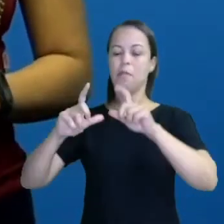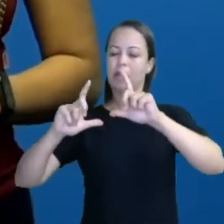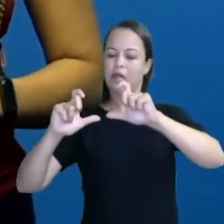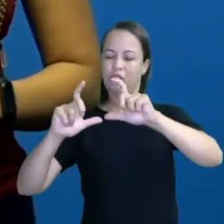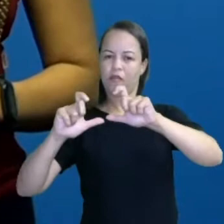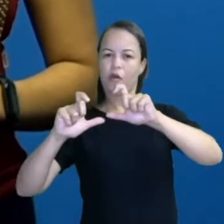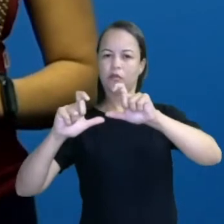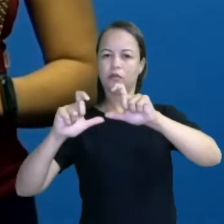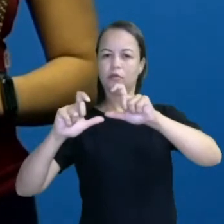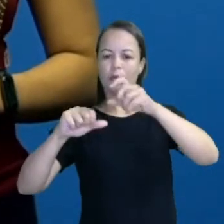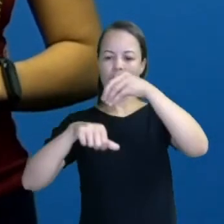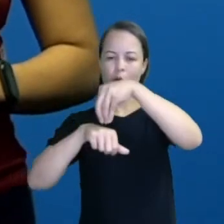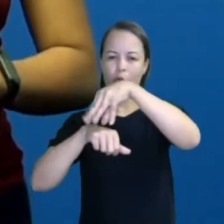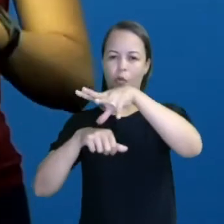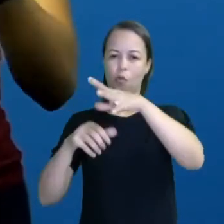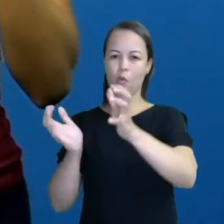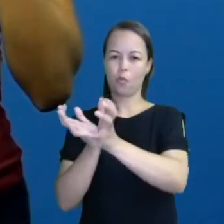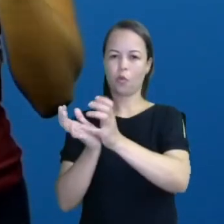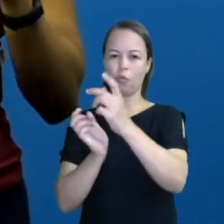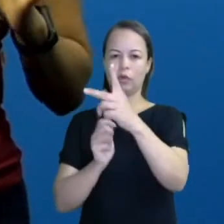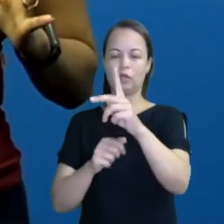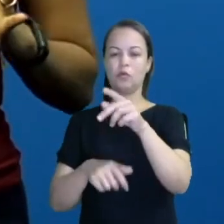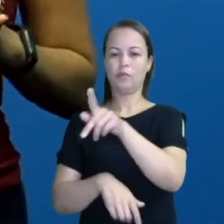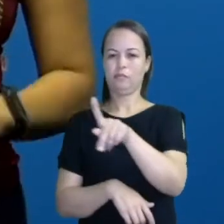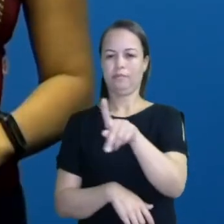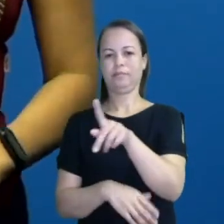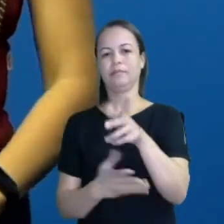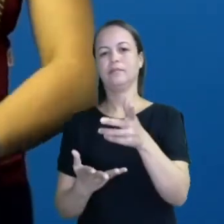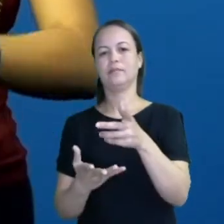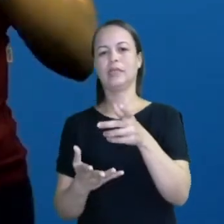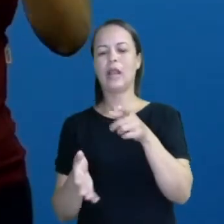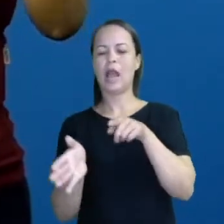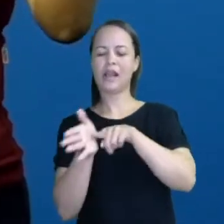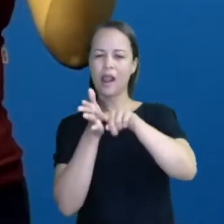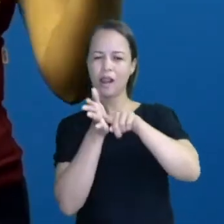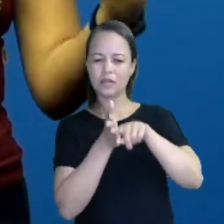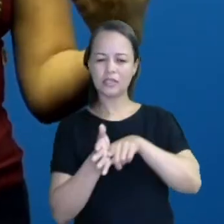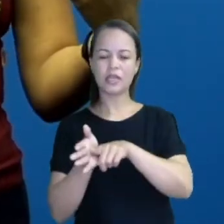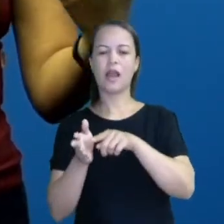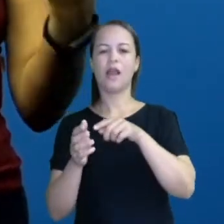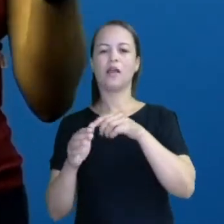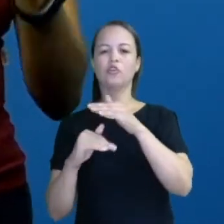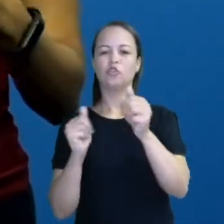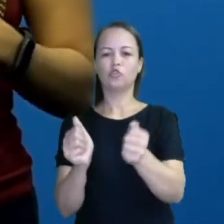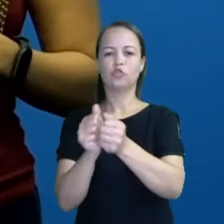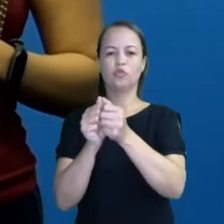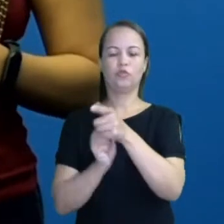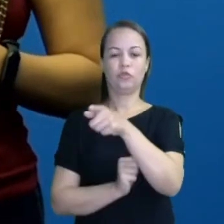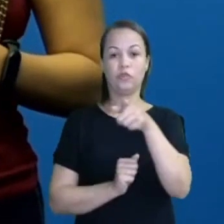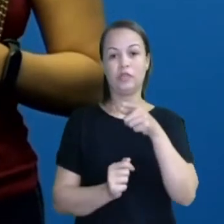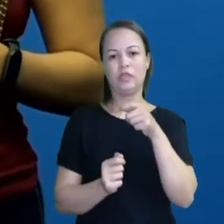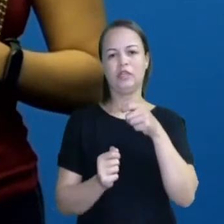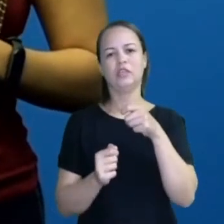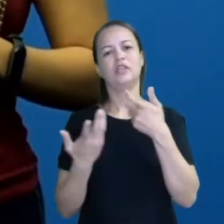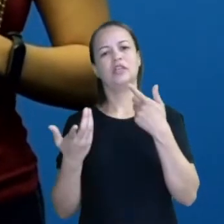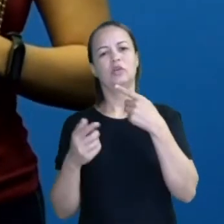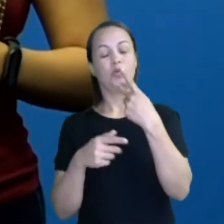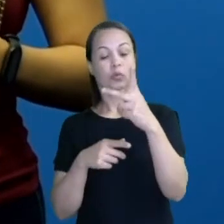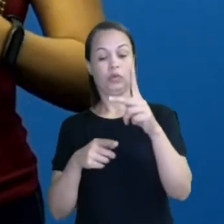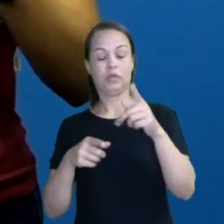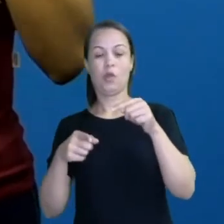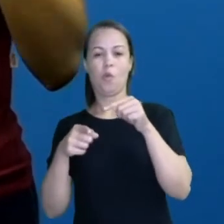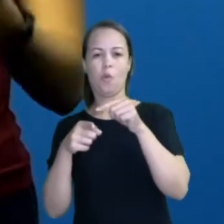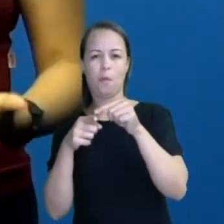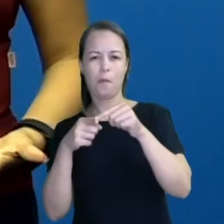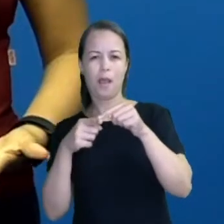para o grupo da tua professora, para ela analisar junto com você quais são as reais necessidades que o seu bairro precisa.